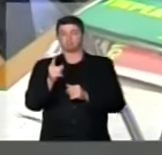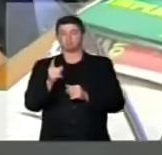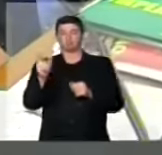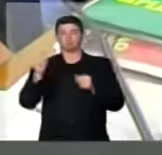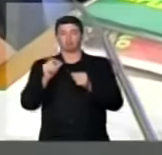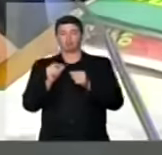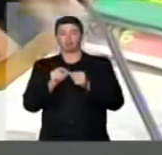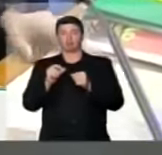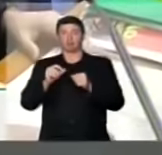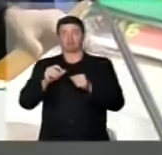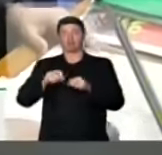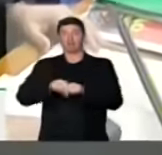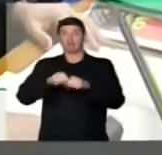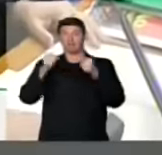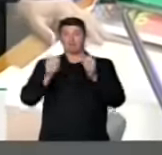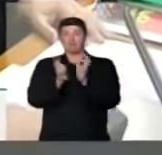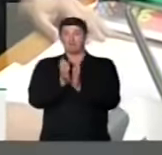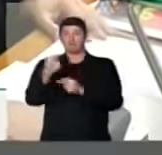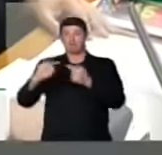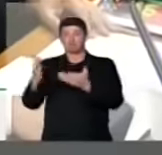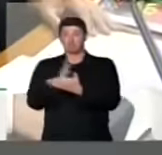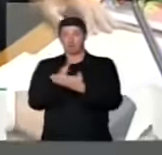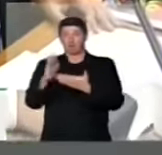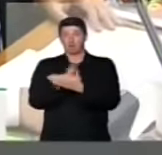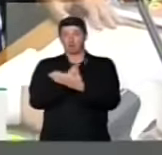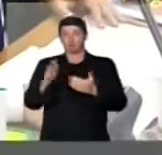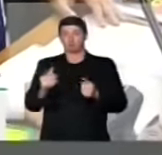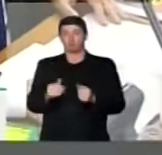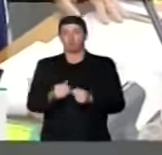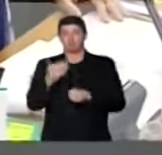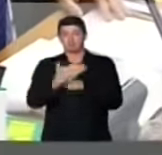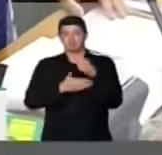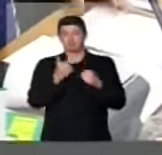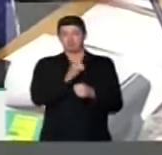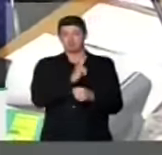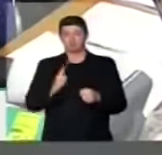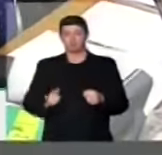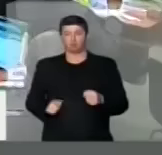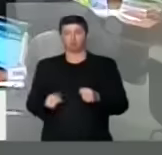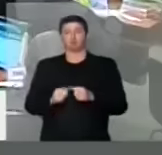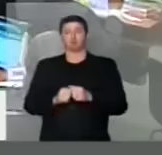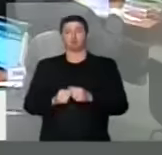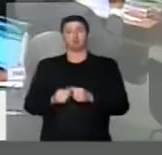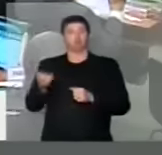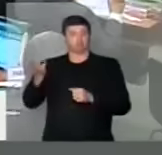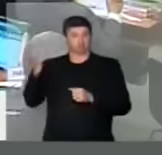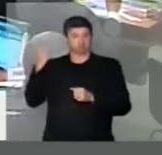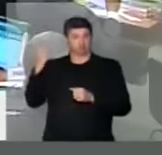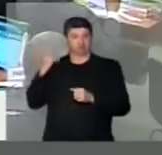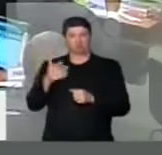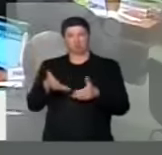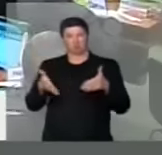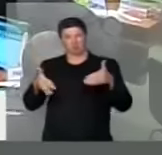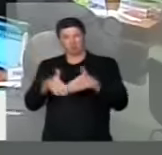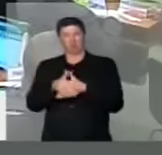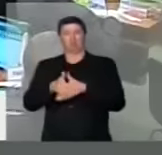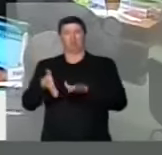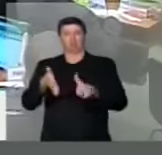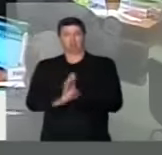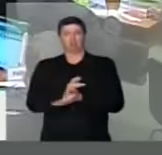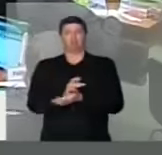para o cadafalso partidos da base aliada, até então humilhados e